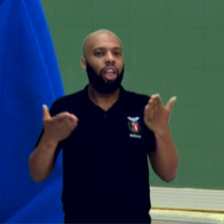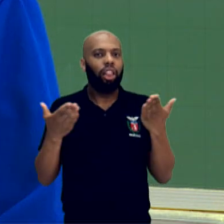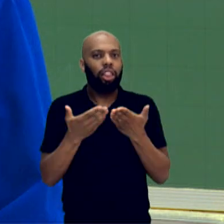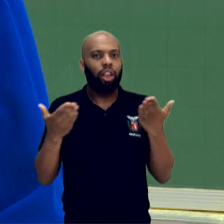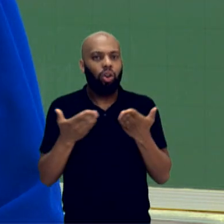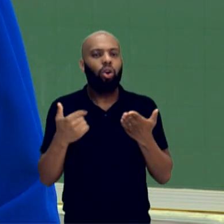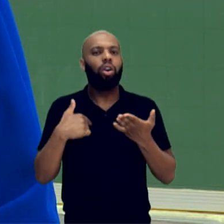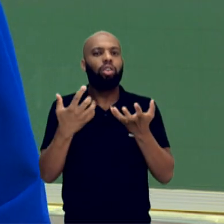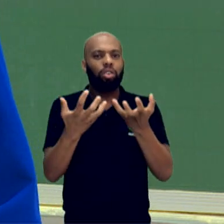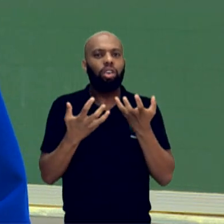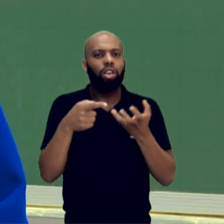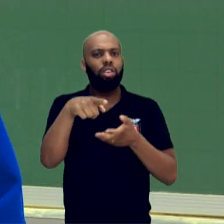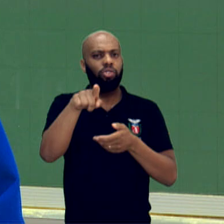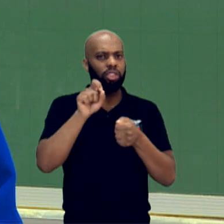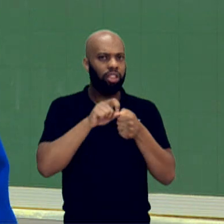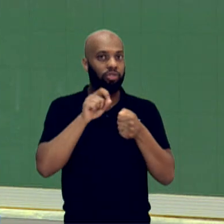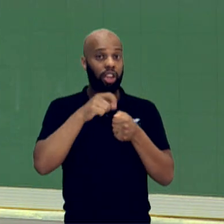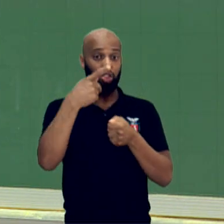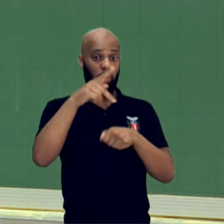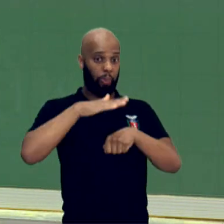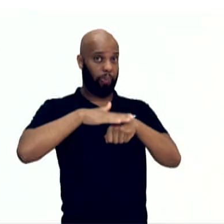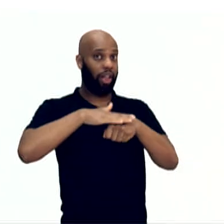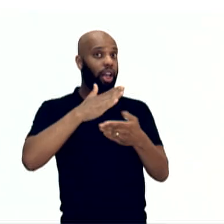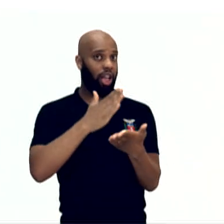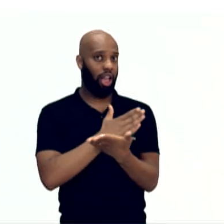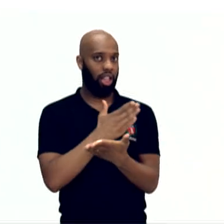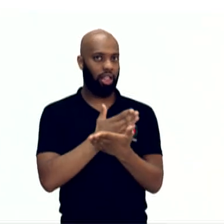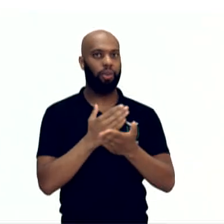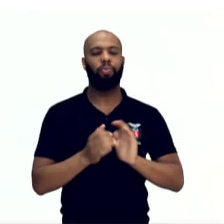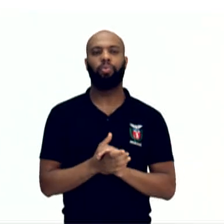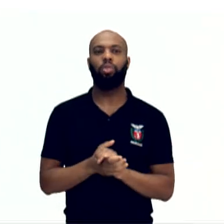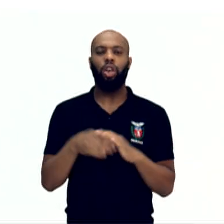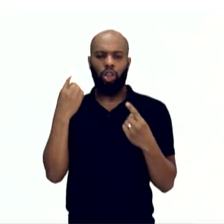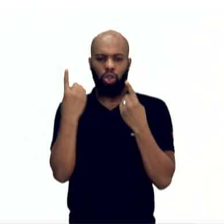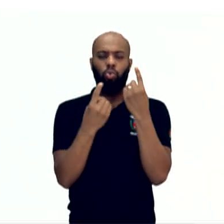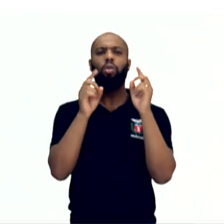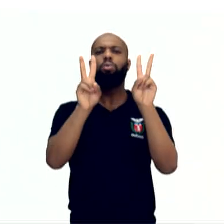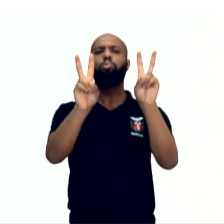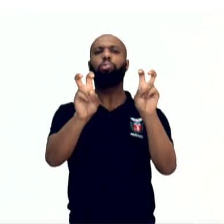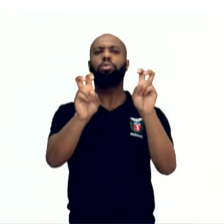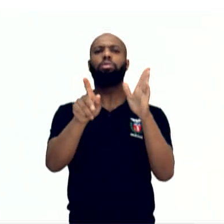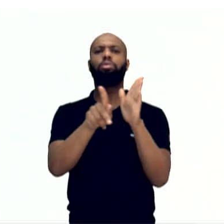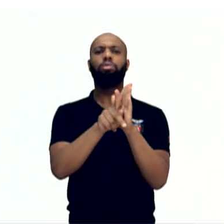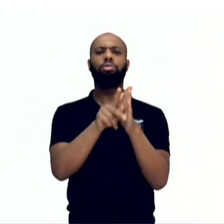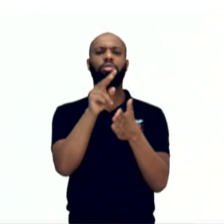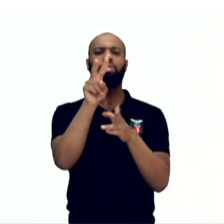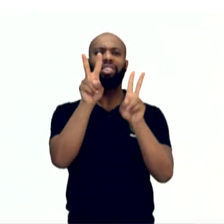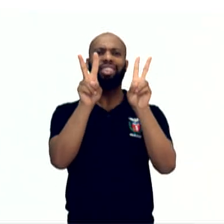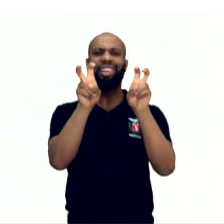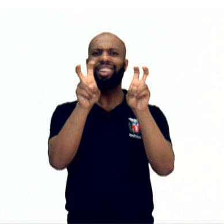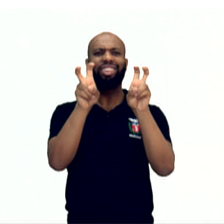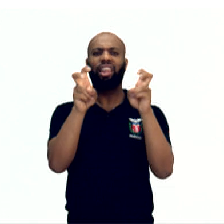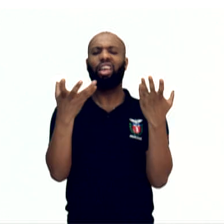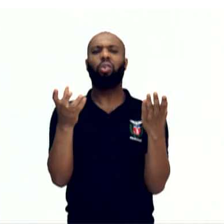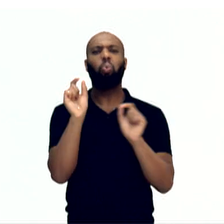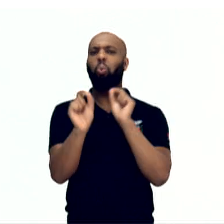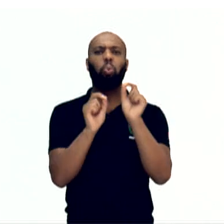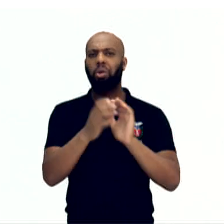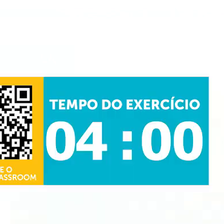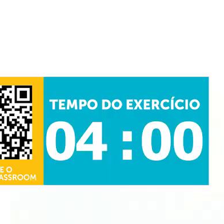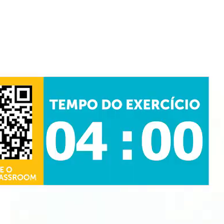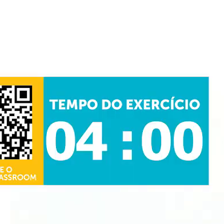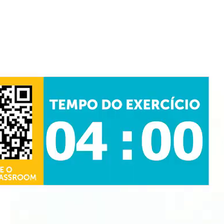Agora eu quero que você faça no seu caderno qual é o assunto desse texto, sobre o que ele fala.